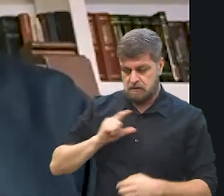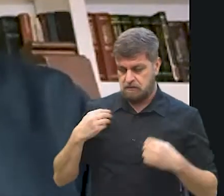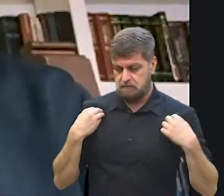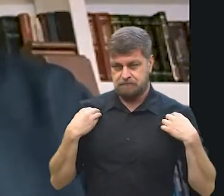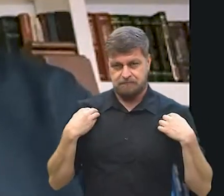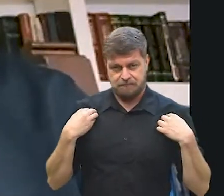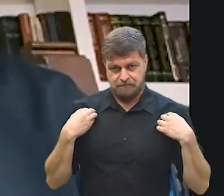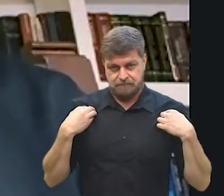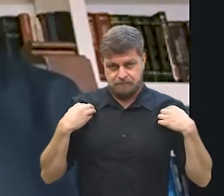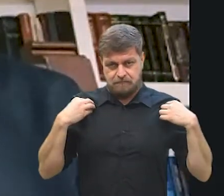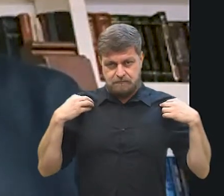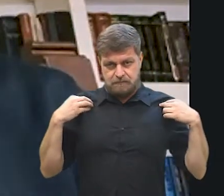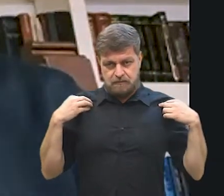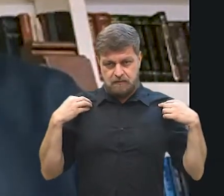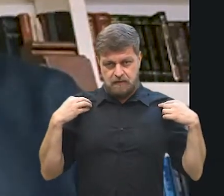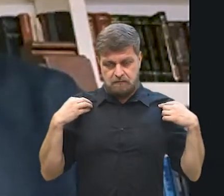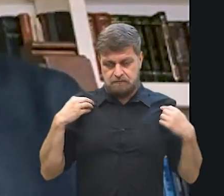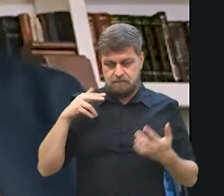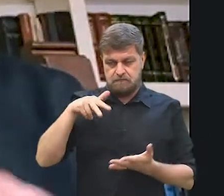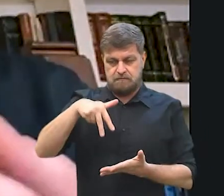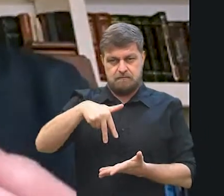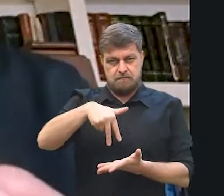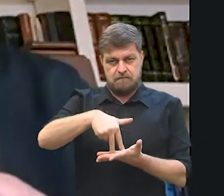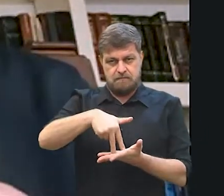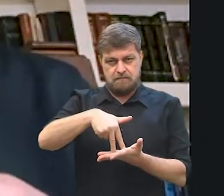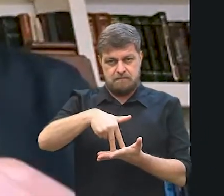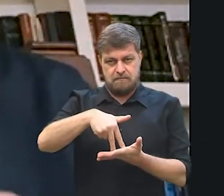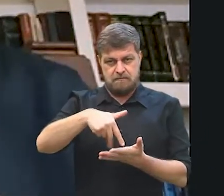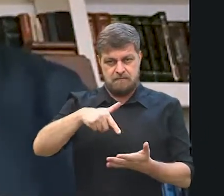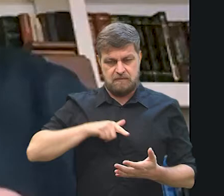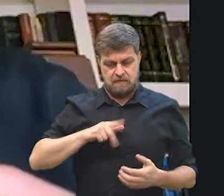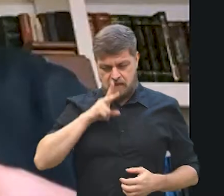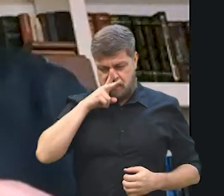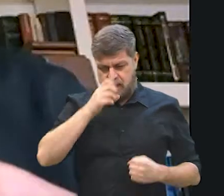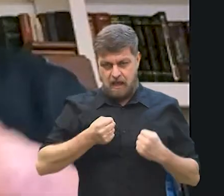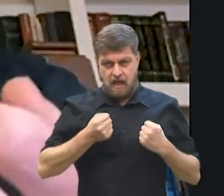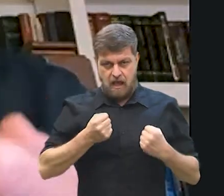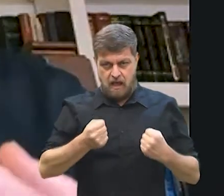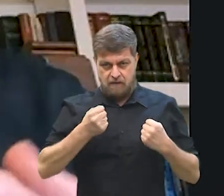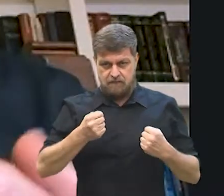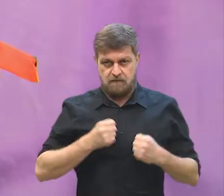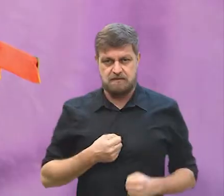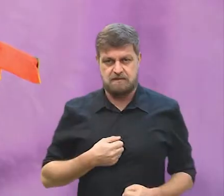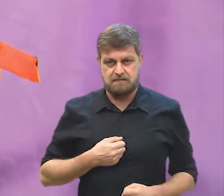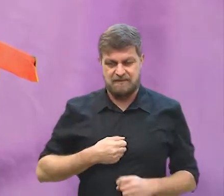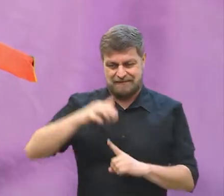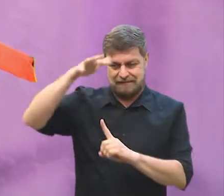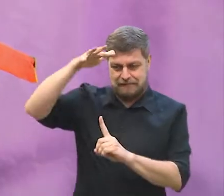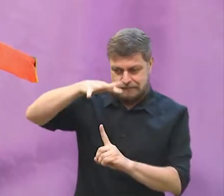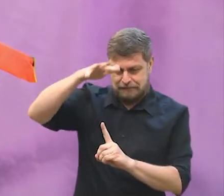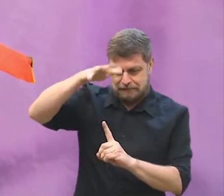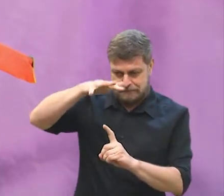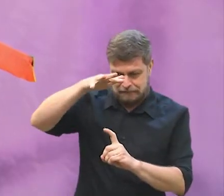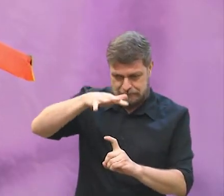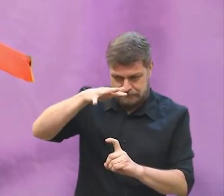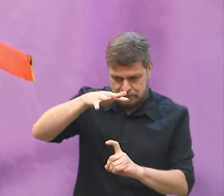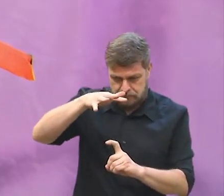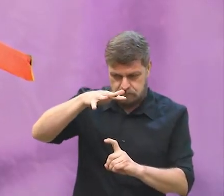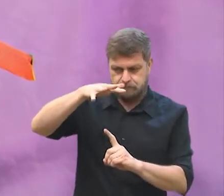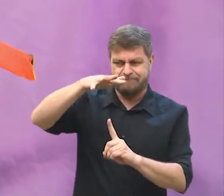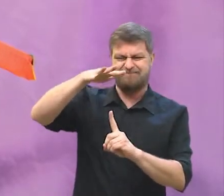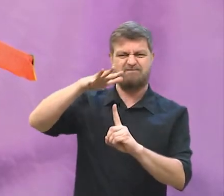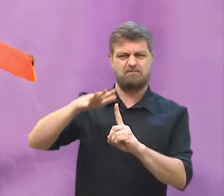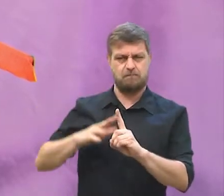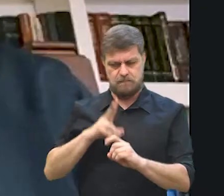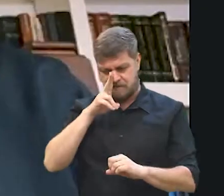postura que esteja em pé, tendo força para brigar com as forças da gravidade. Só isso. Mas,